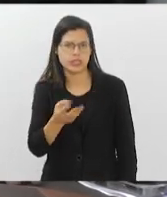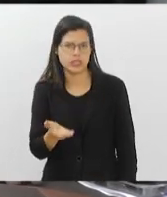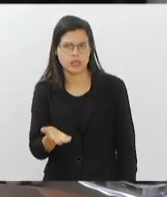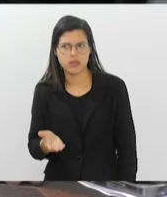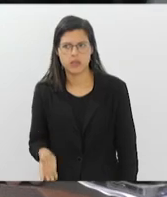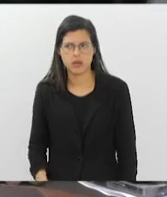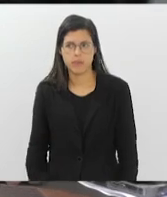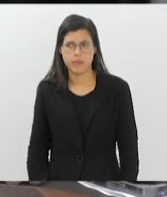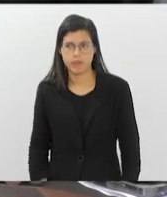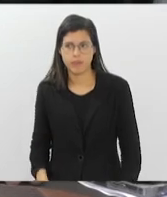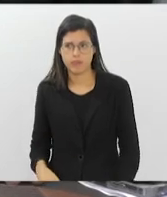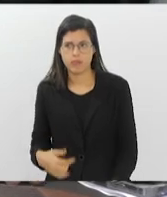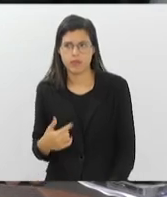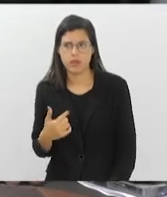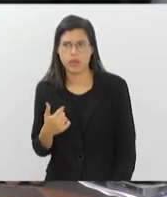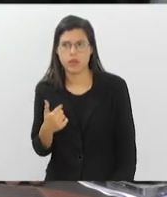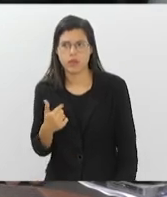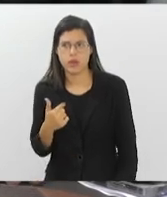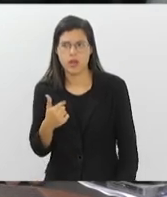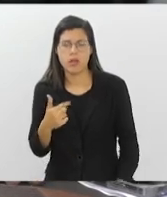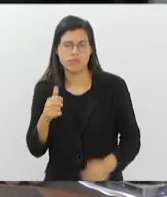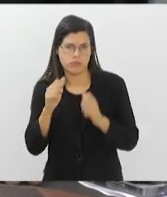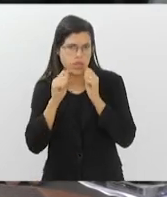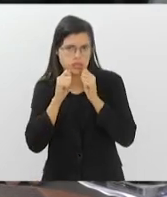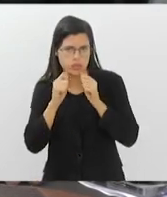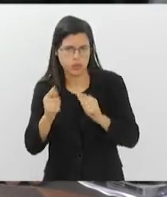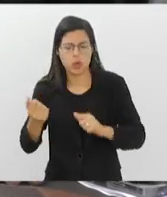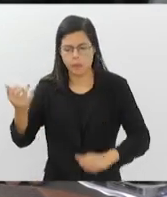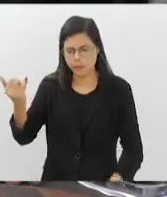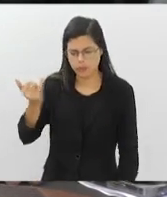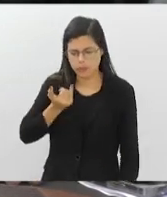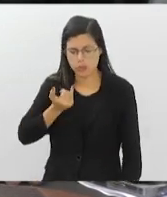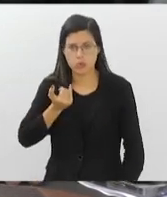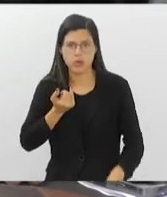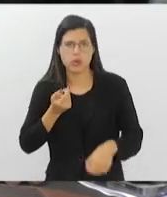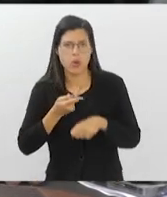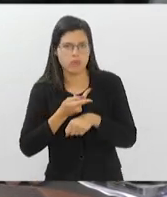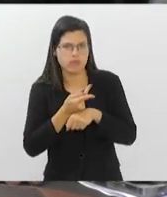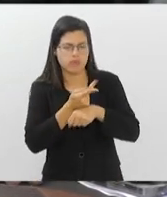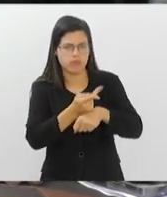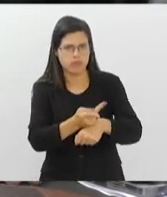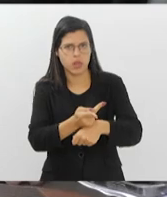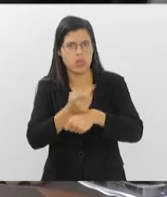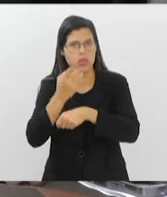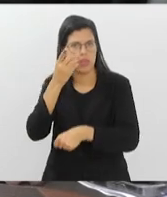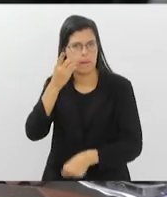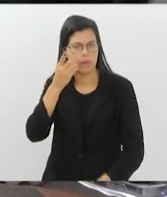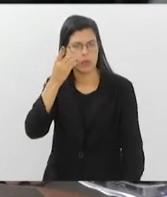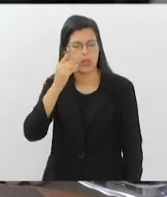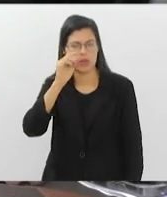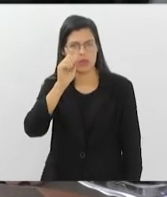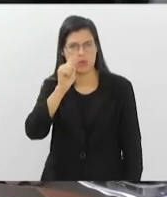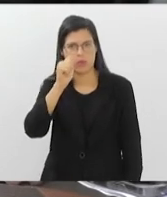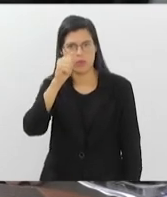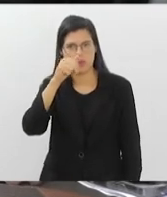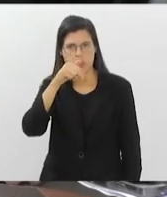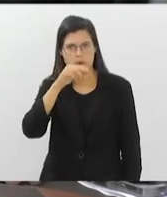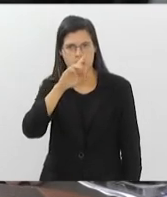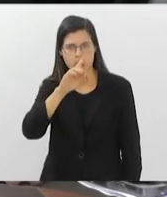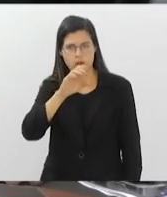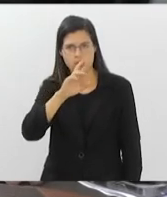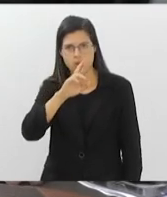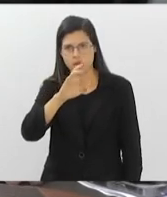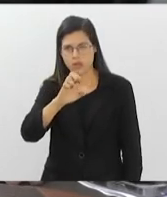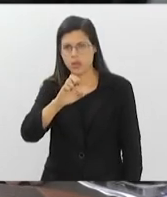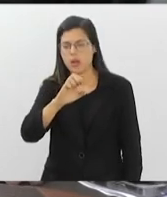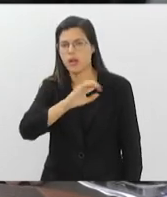Eu, instruído por essa assessora, fui falar com o deputado André Correia, que é o presidente da Comissão de